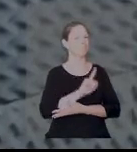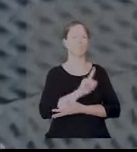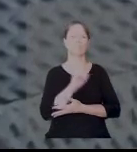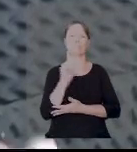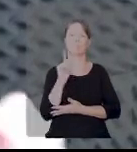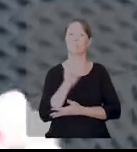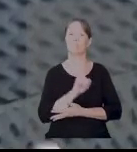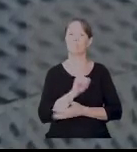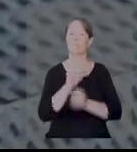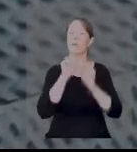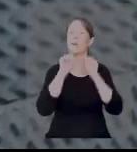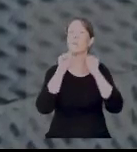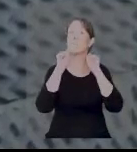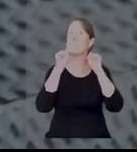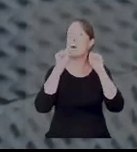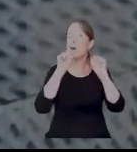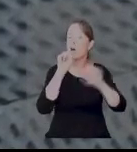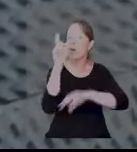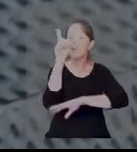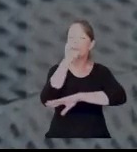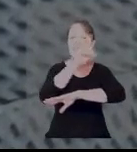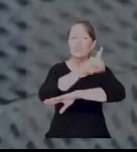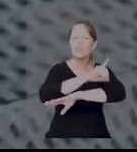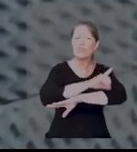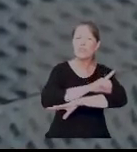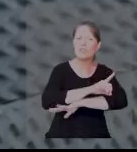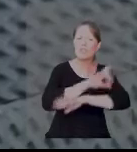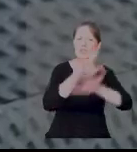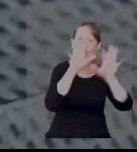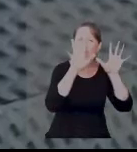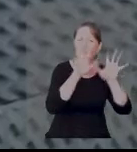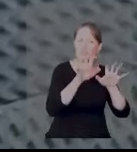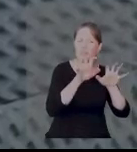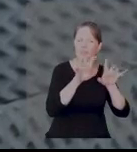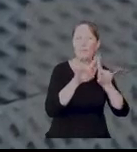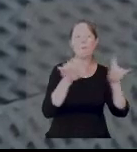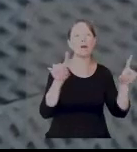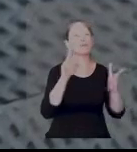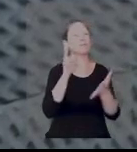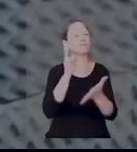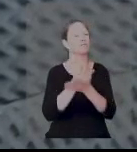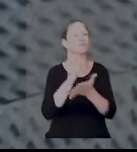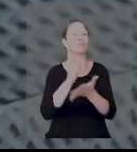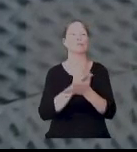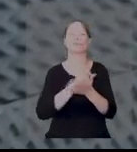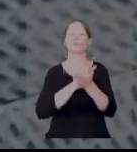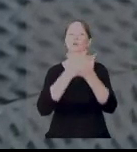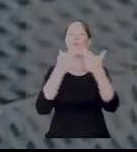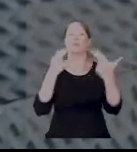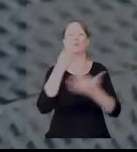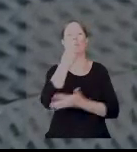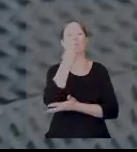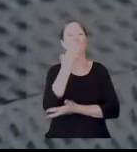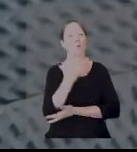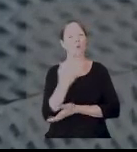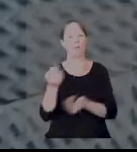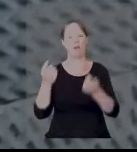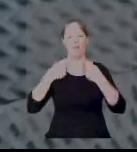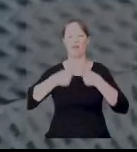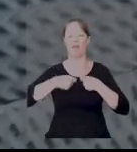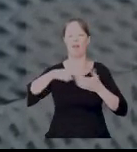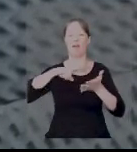verdade. Por mais sombrios que nos apresentem os dias, sempre existem coisas boas que podem produzir uma alegria